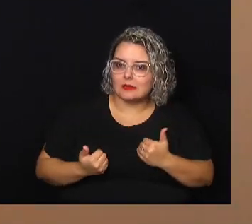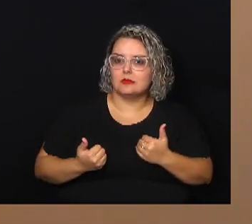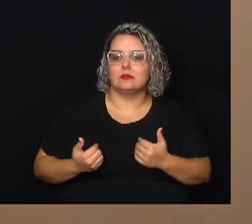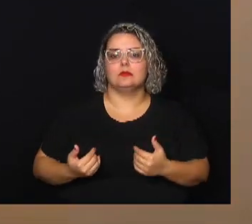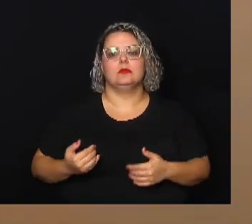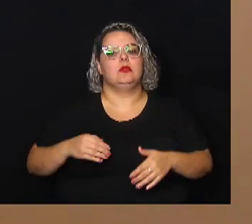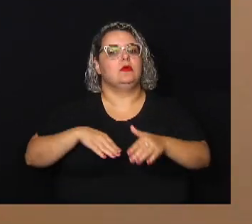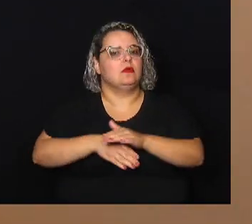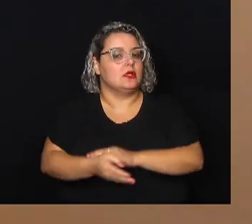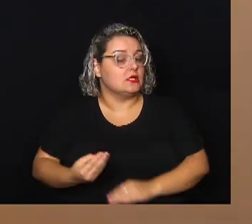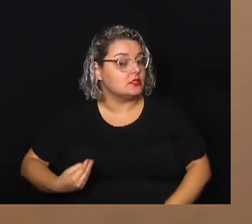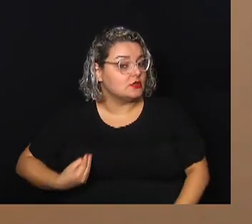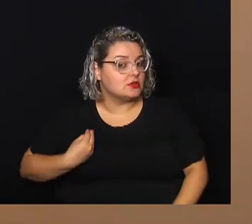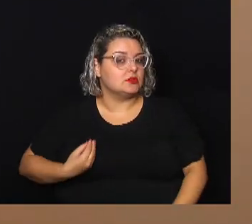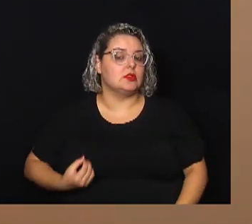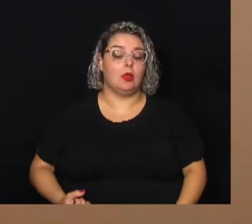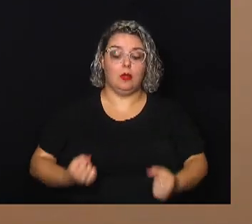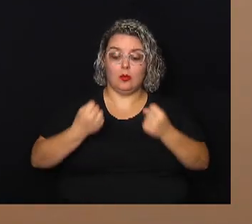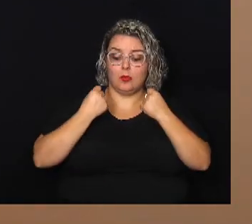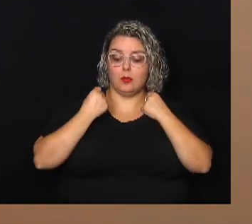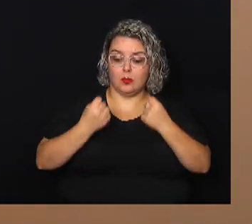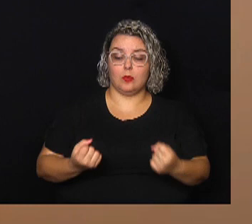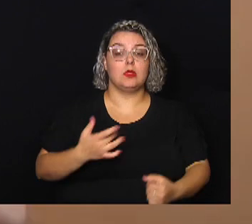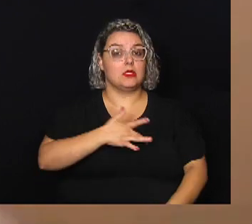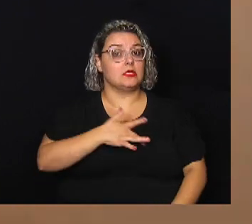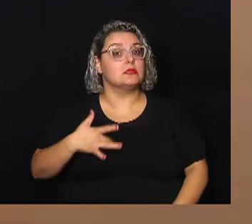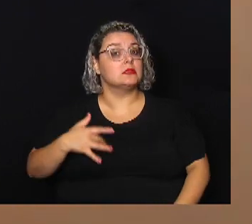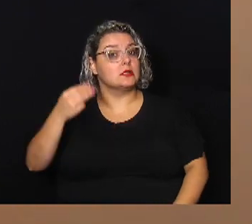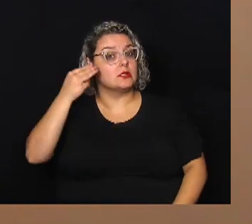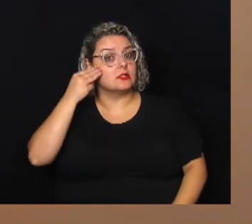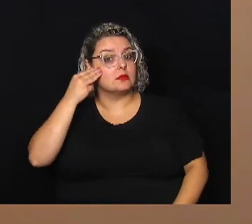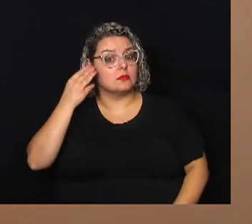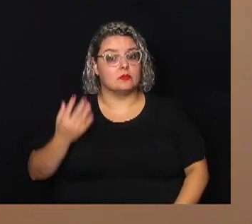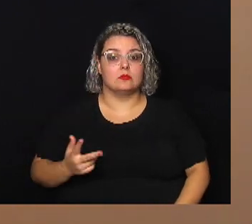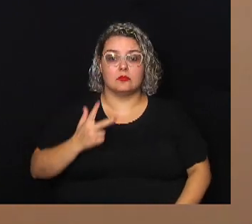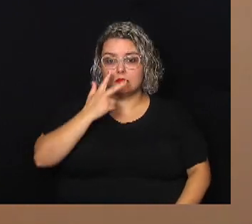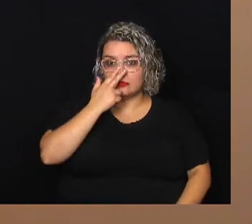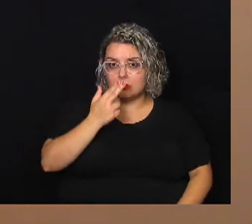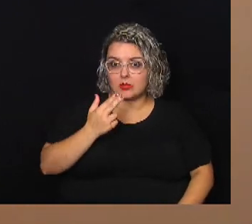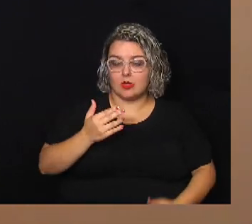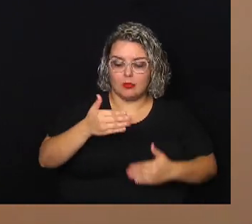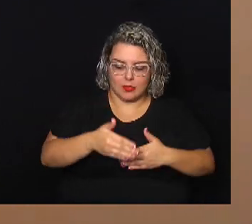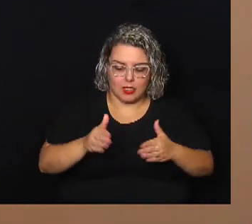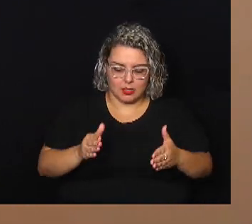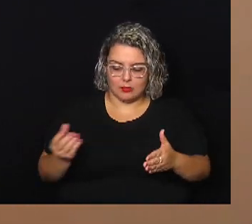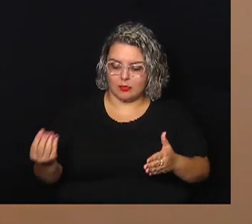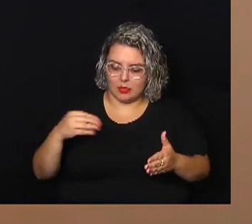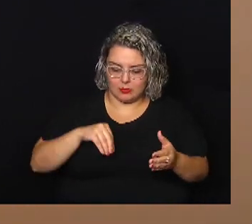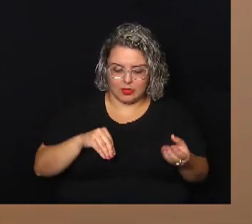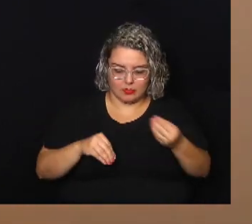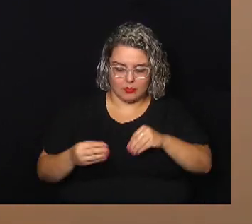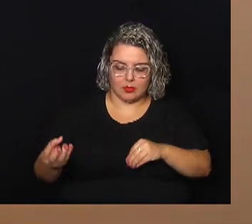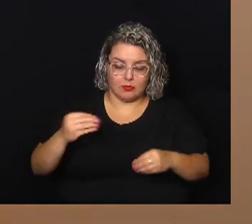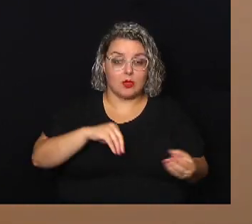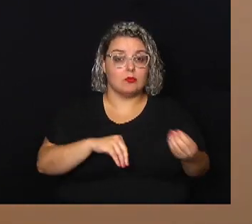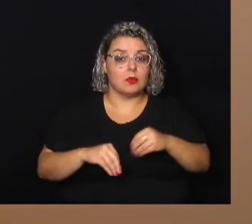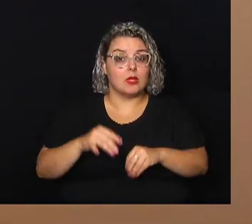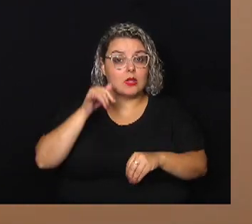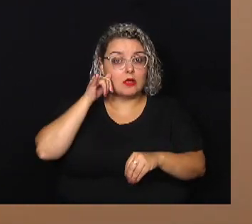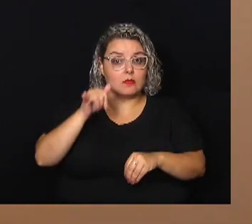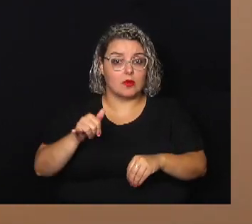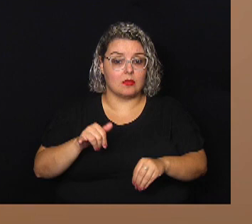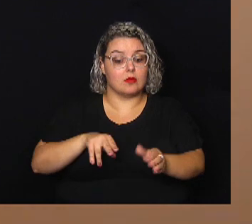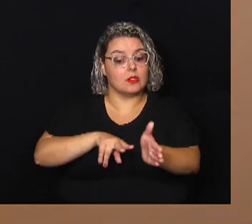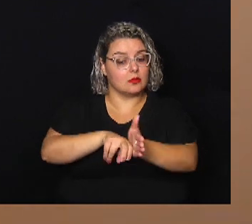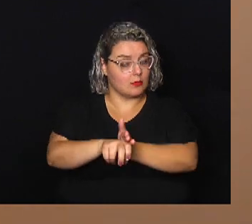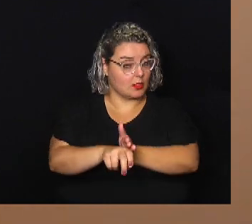de vida, exercício, saúde mental, como uma caixinha que você está fazendo, que você vai evitar o diagnóstico